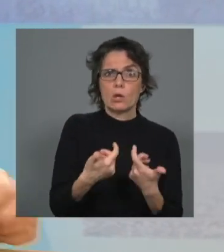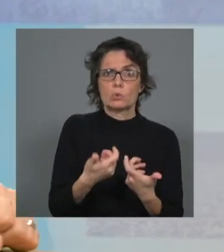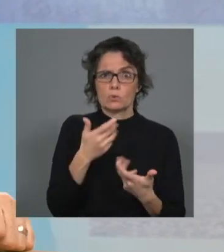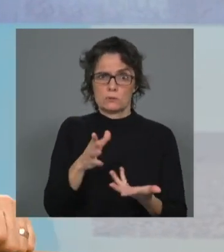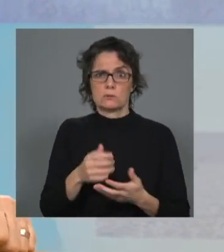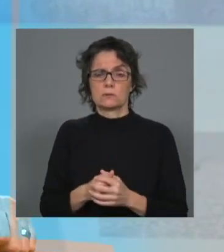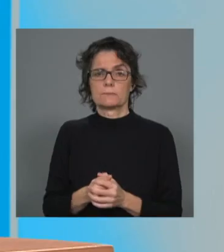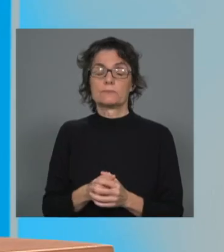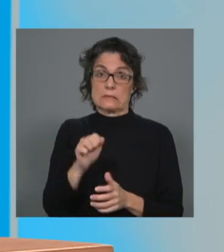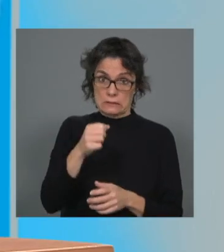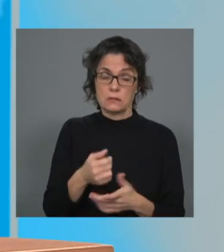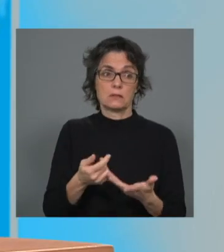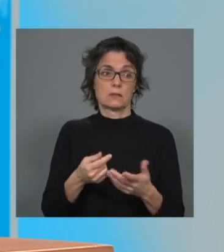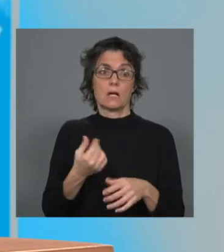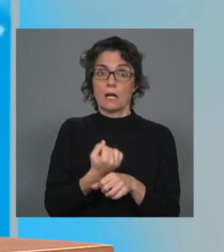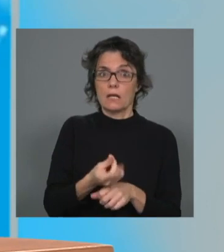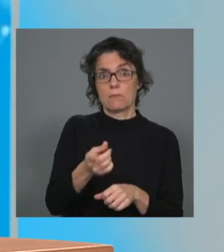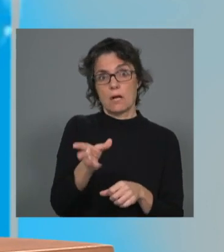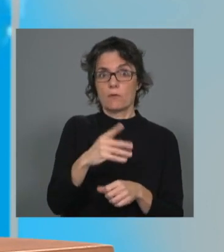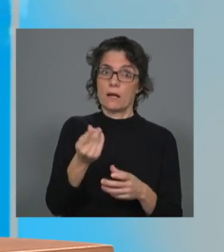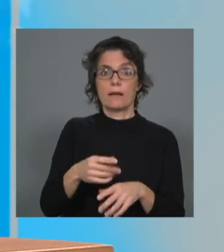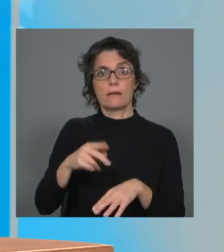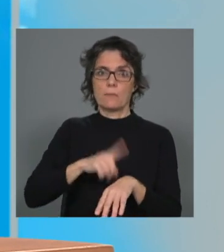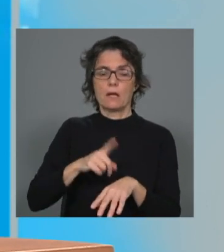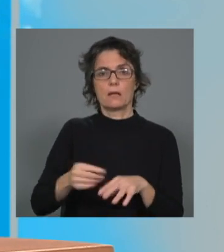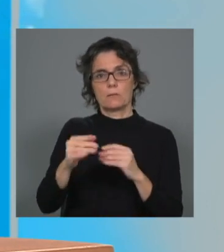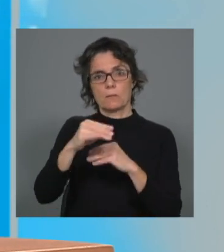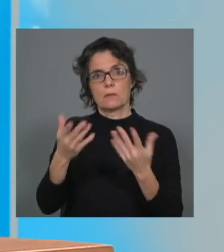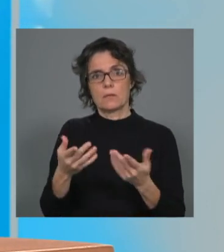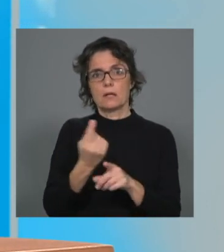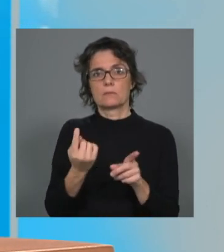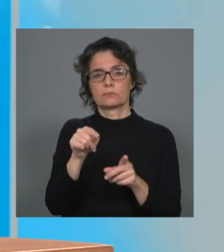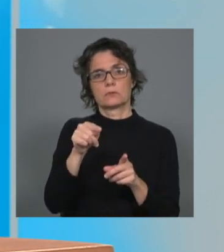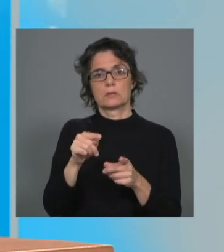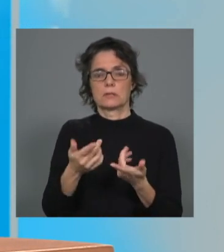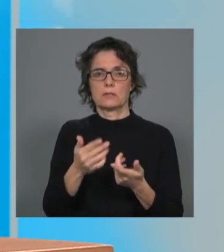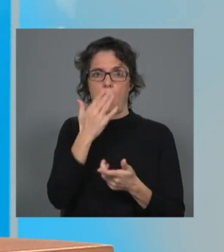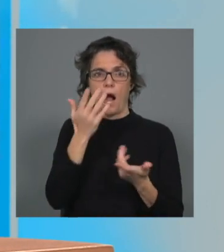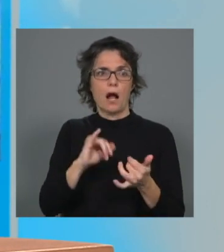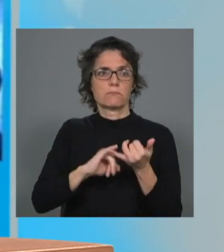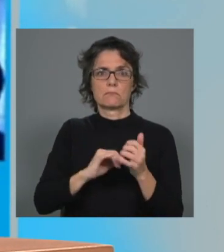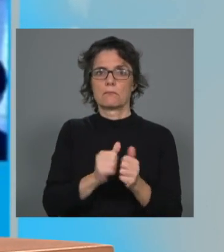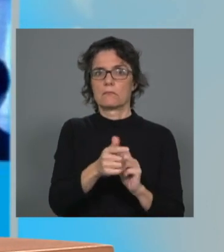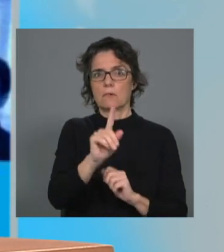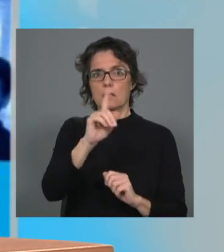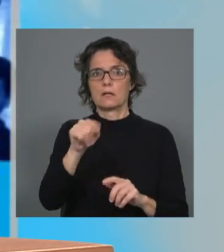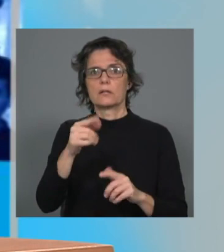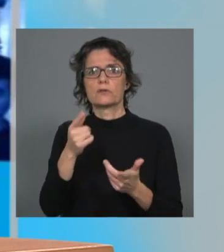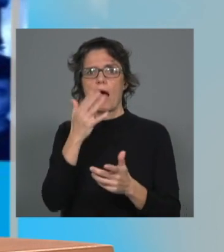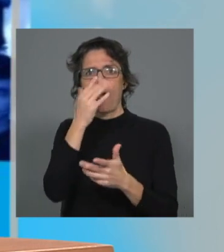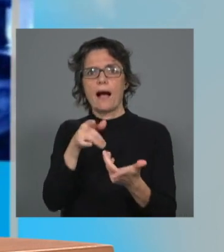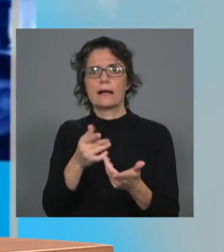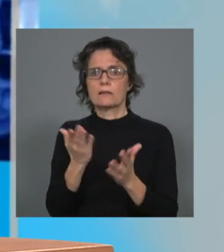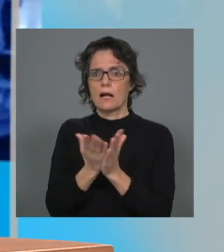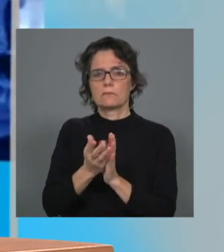em tarefas e em tempo extra, porque de facto o tempo extra deixou de ser apenas uma questão desportiva e passou a ser uma coisa muito escolar,